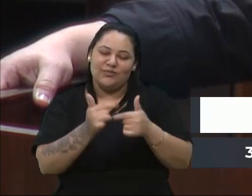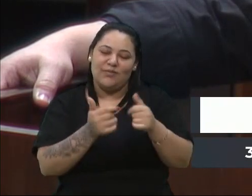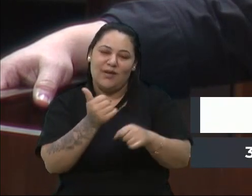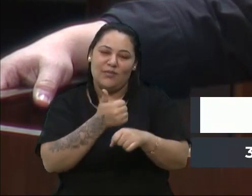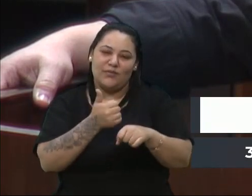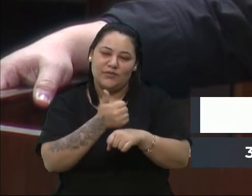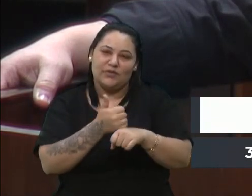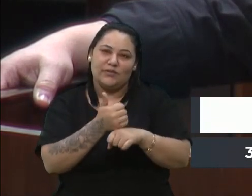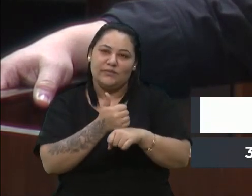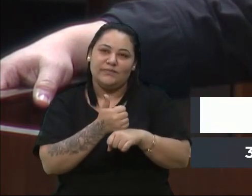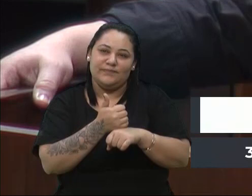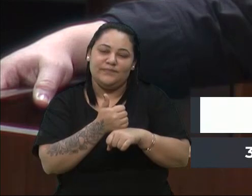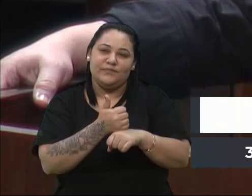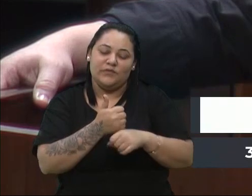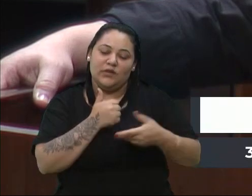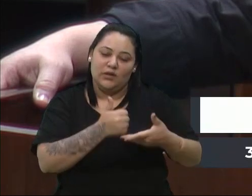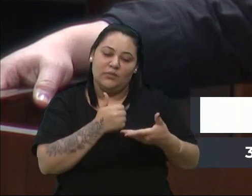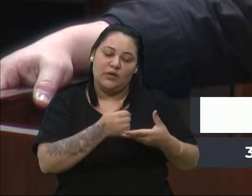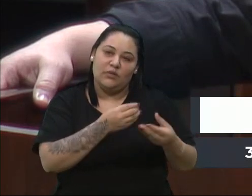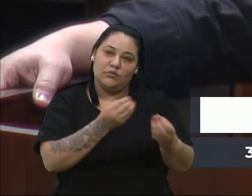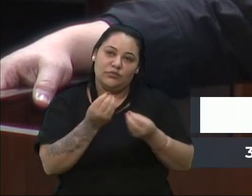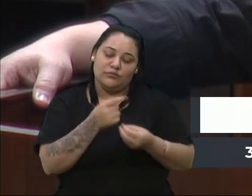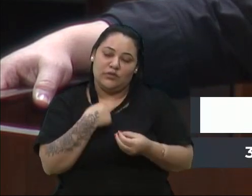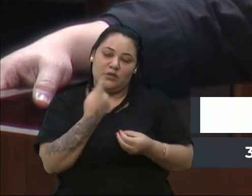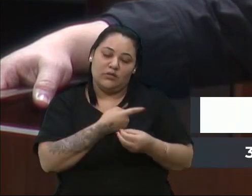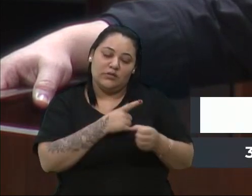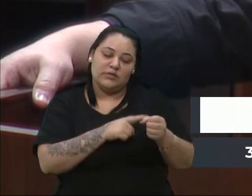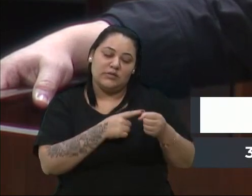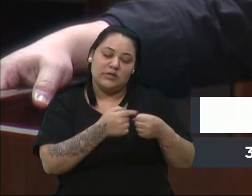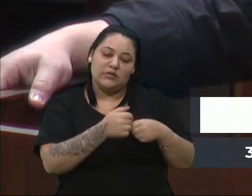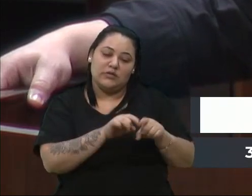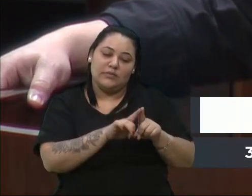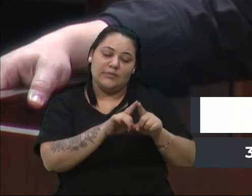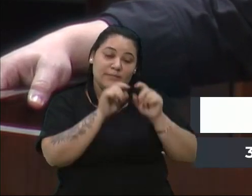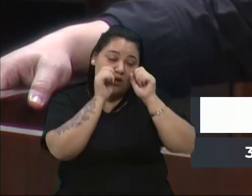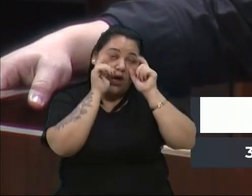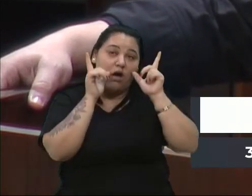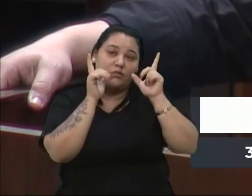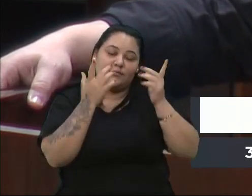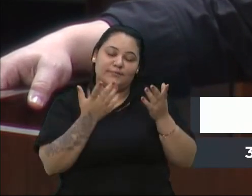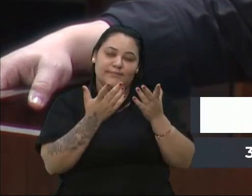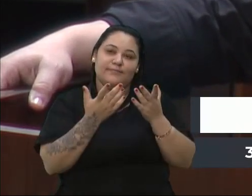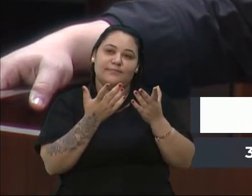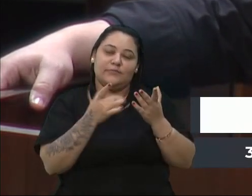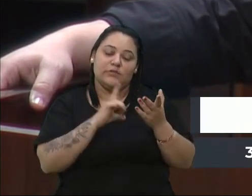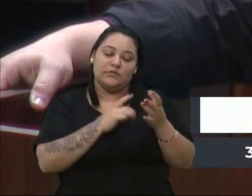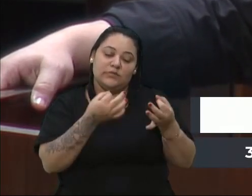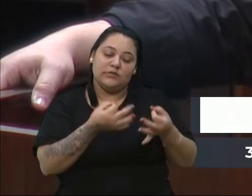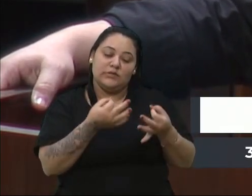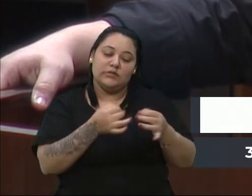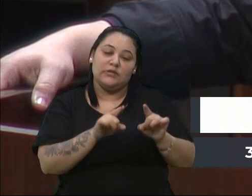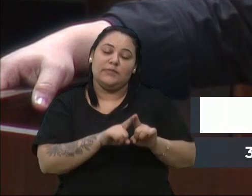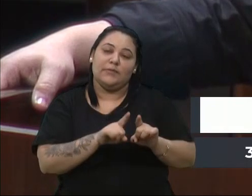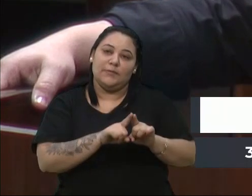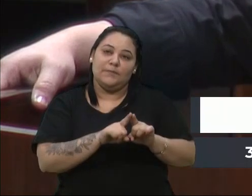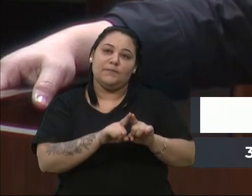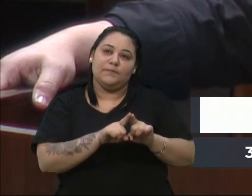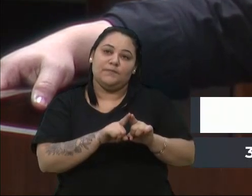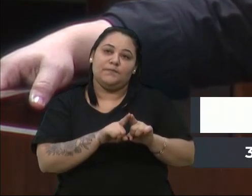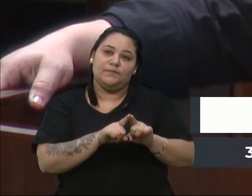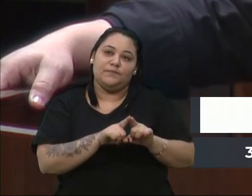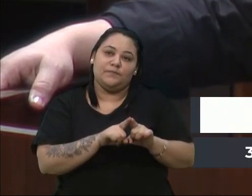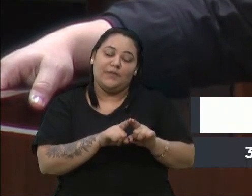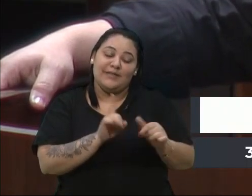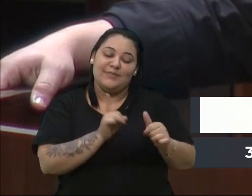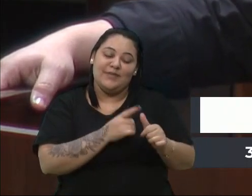está na linha de frente dessa nossa cidade, acordando cedo. Tenho certeza absoluta que uma das primeiras